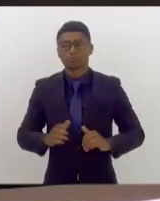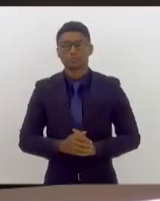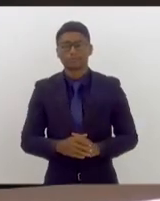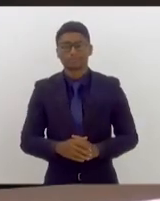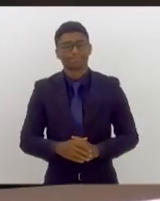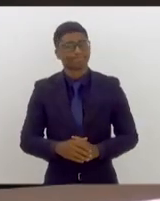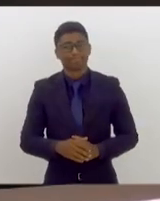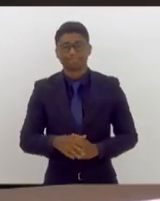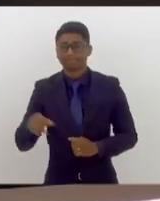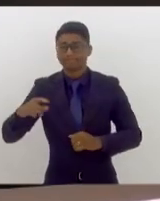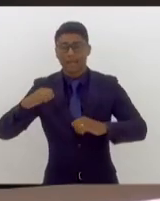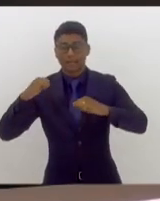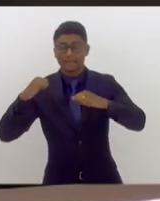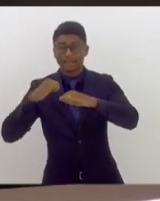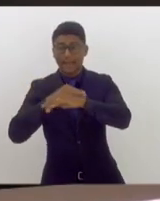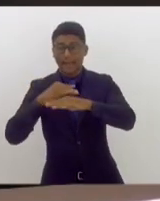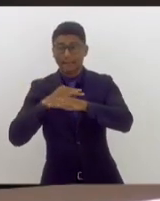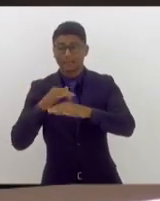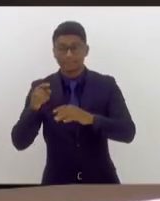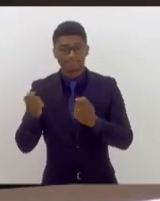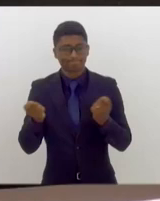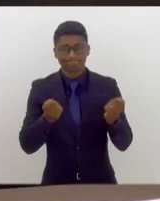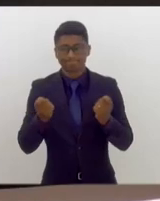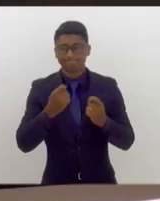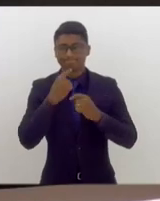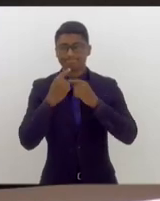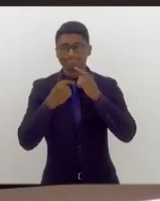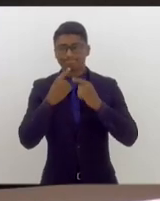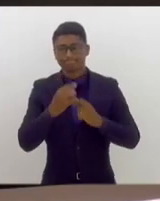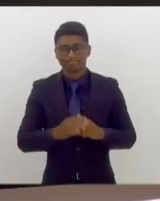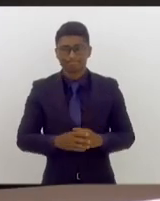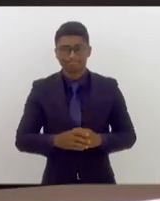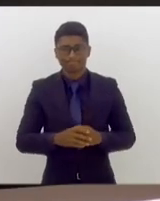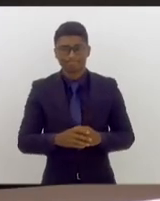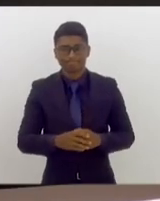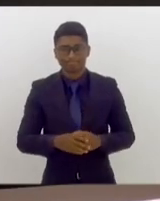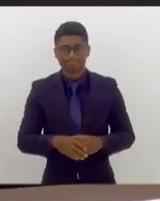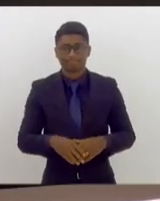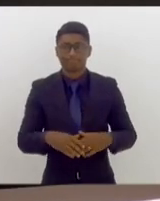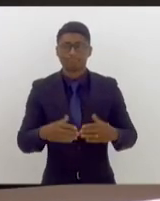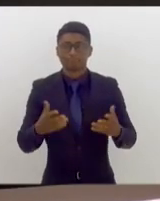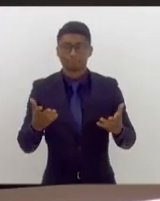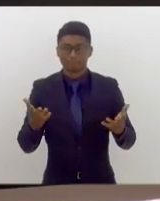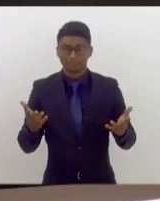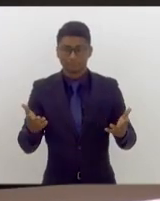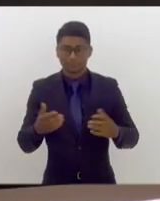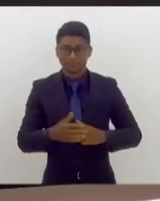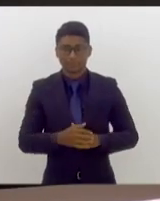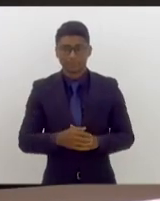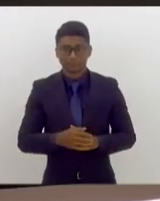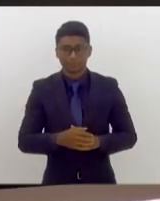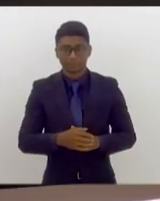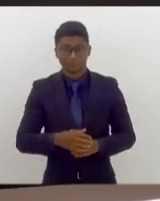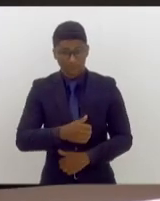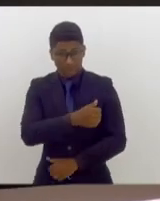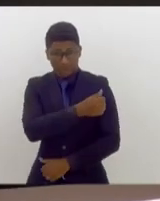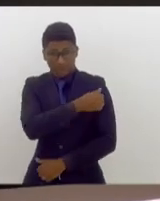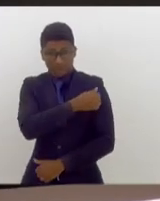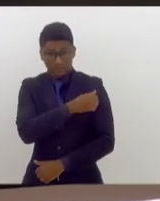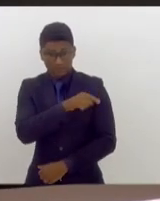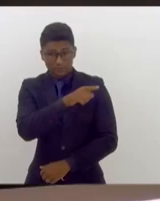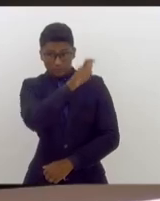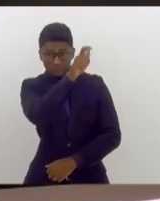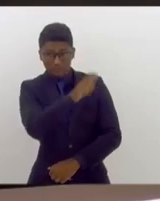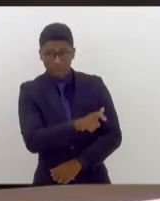aquela, e aí provoca um distanciamento e um deslocamento entre do aluno à